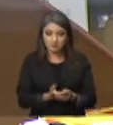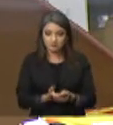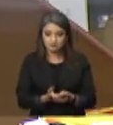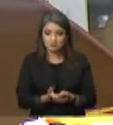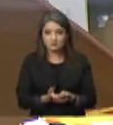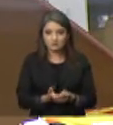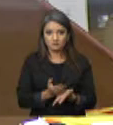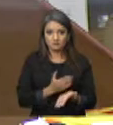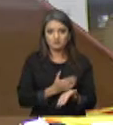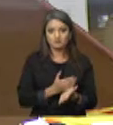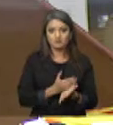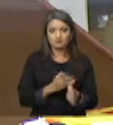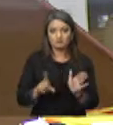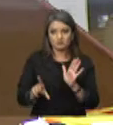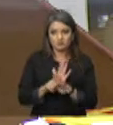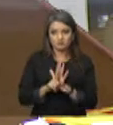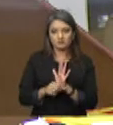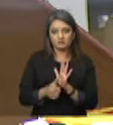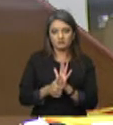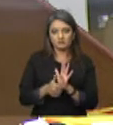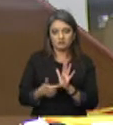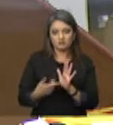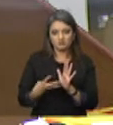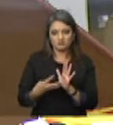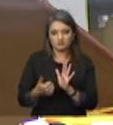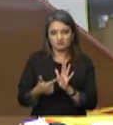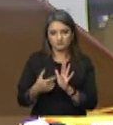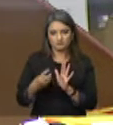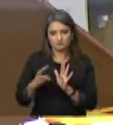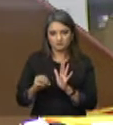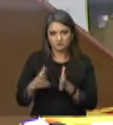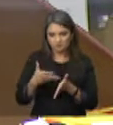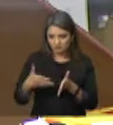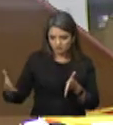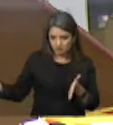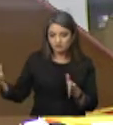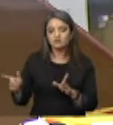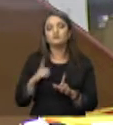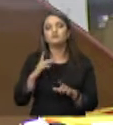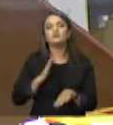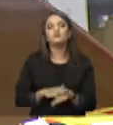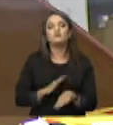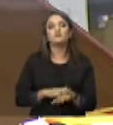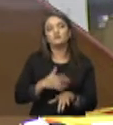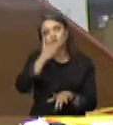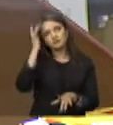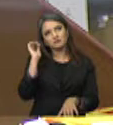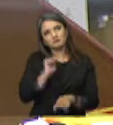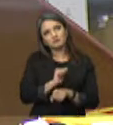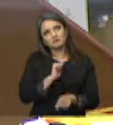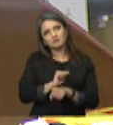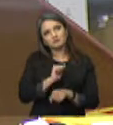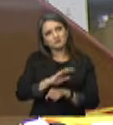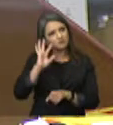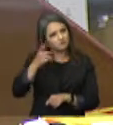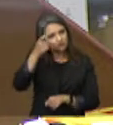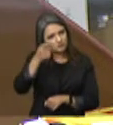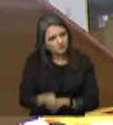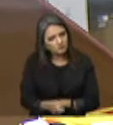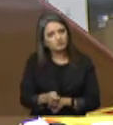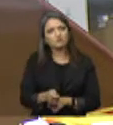da Lei 14230 por estarmos tratando de uma autêntica releitura do tempo de espera do veredicto final na ação de improbidade